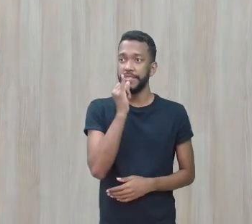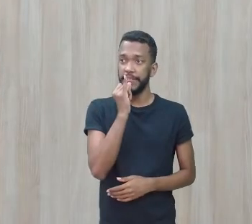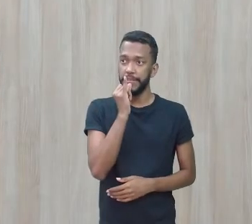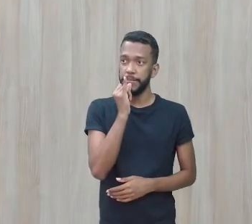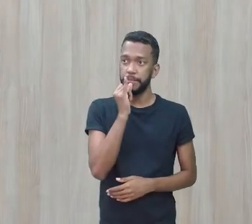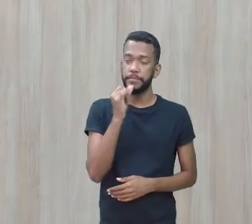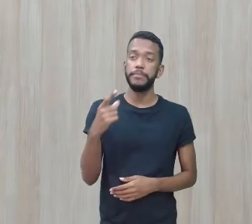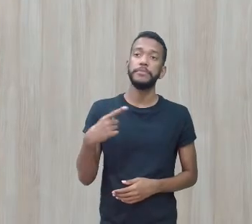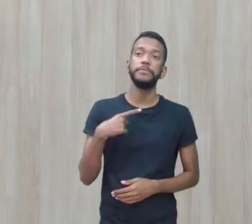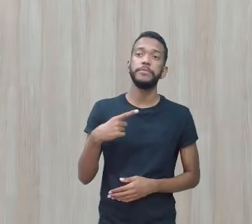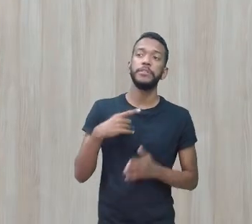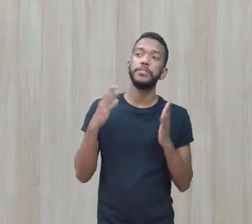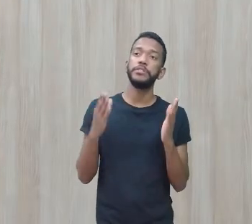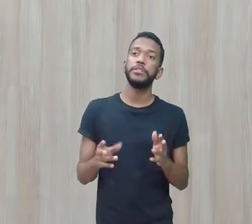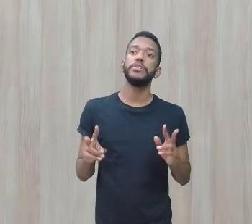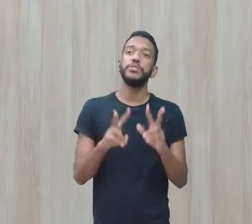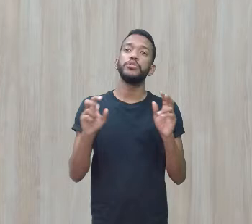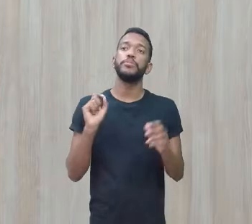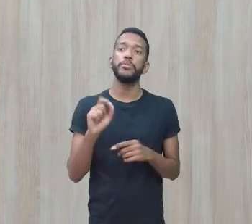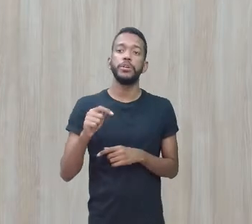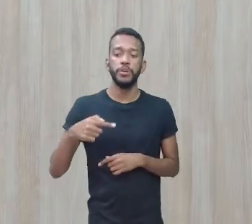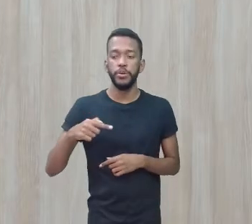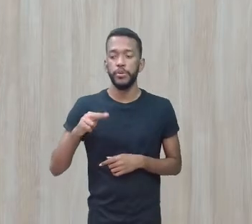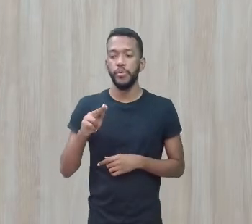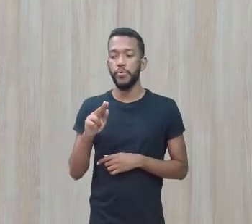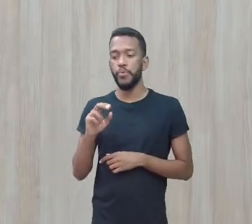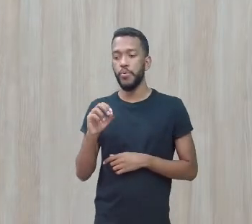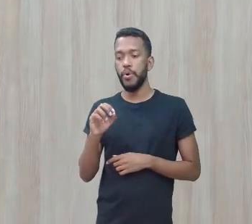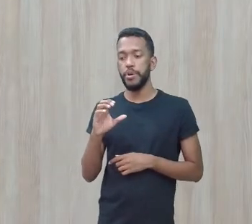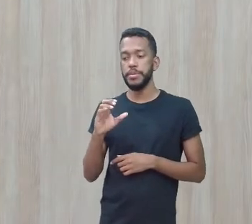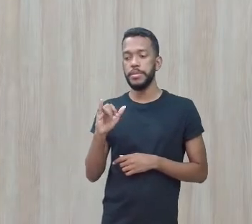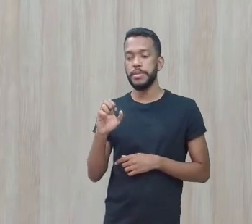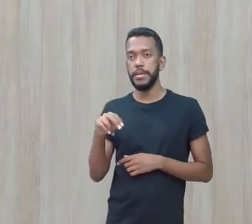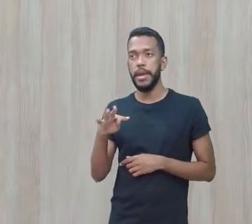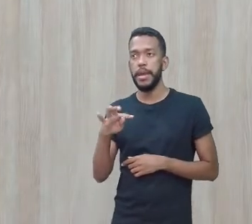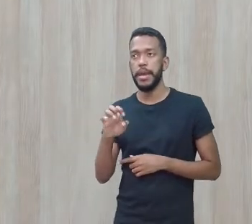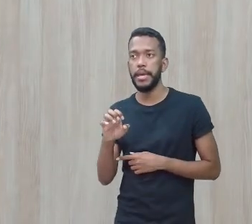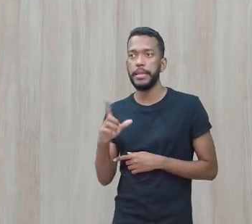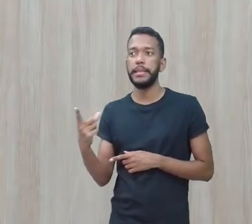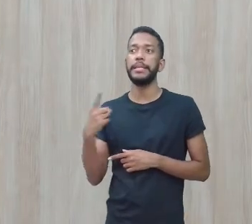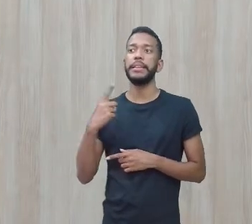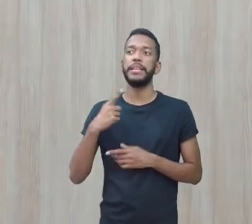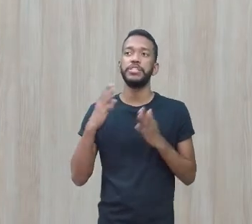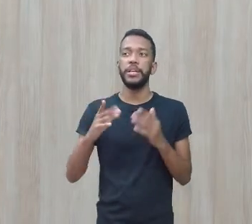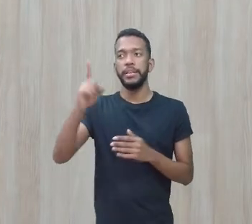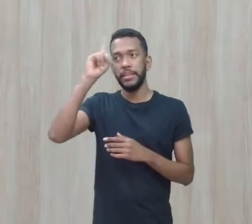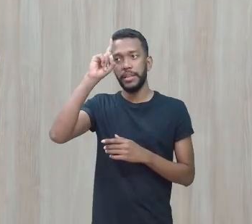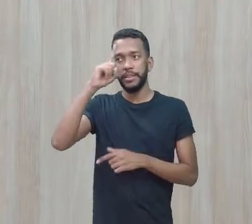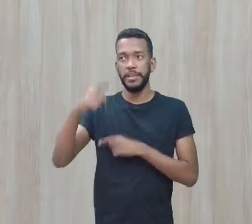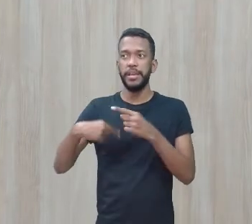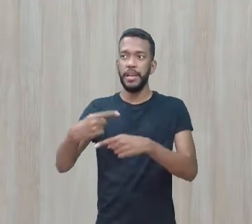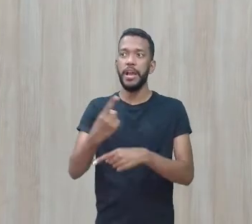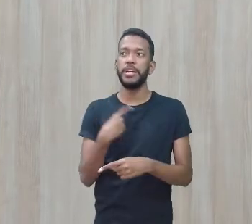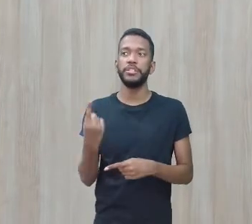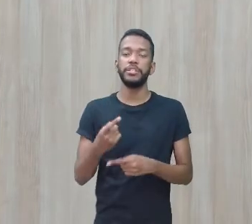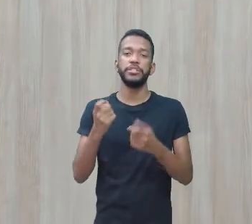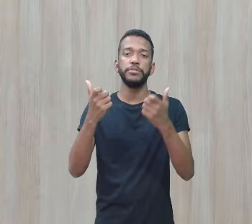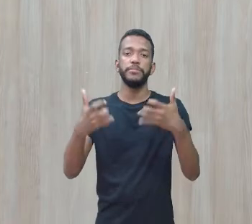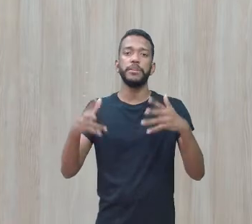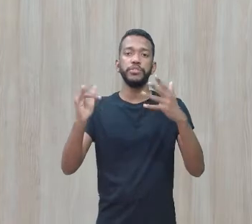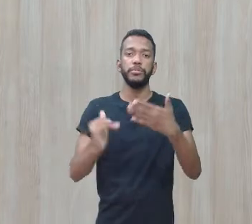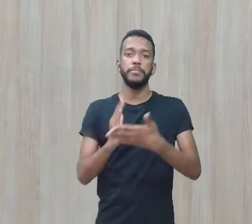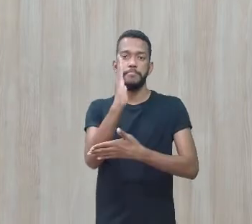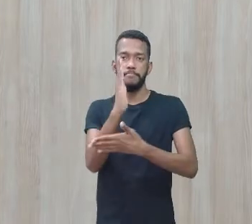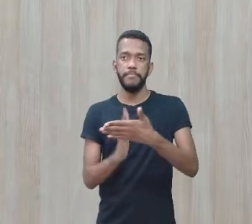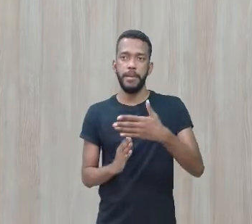de fração é o quociente. Essa ideia de quociente está muito presente no nosso dia a dia, principalmente quando a gente fala da metade, né? Dividir